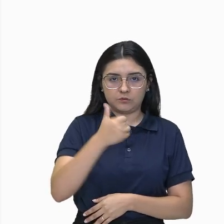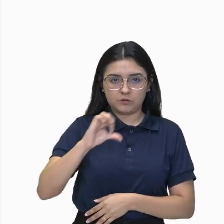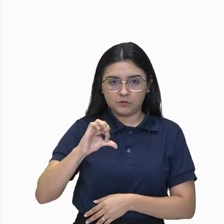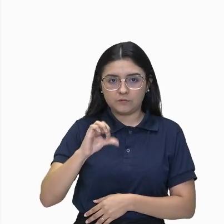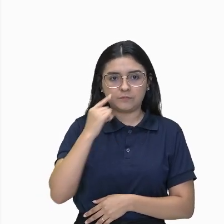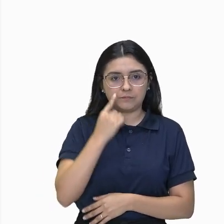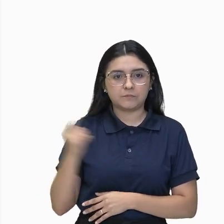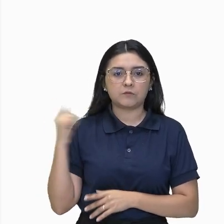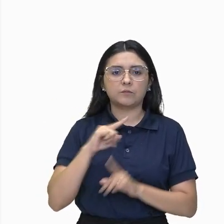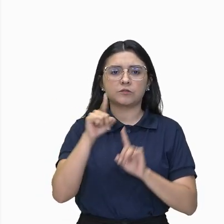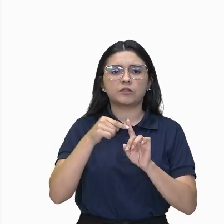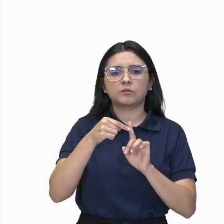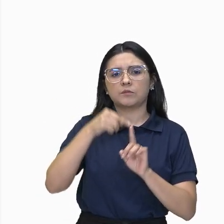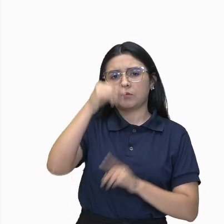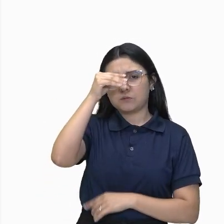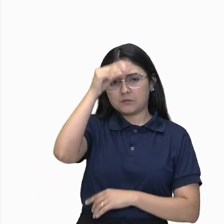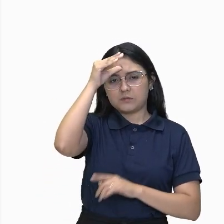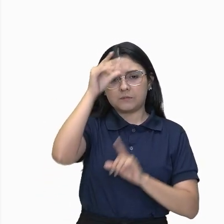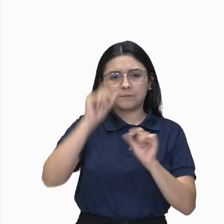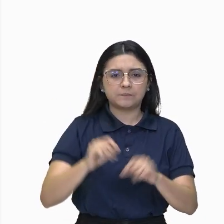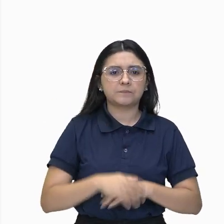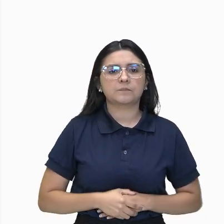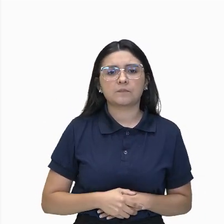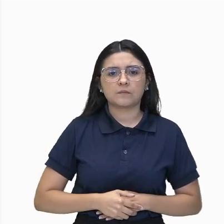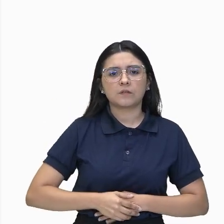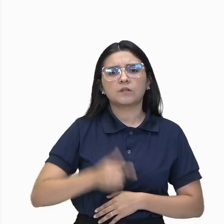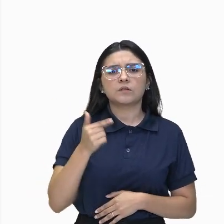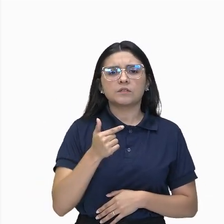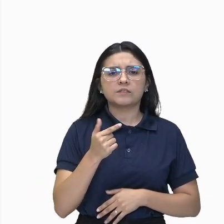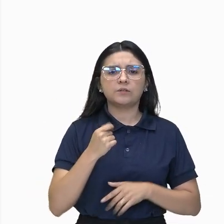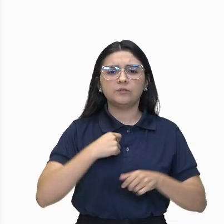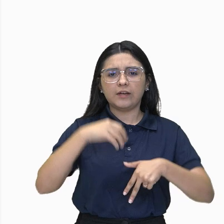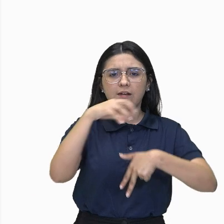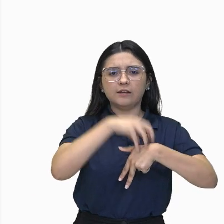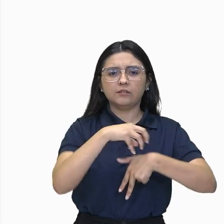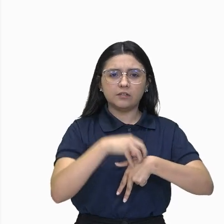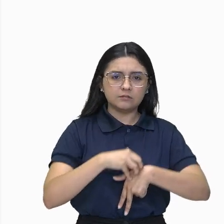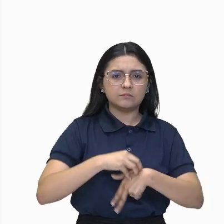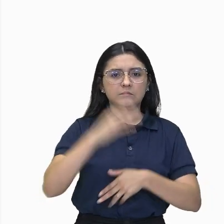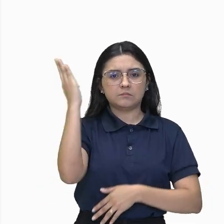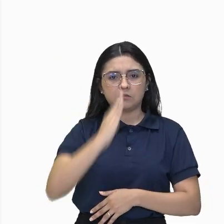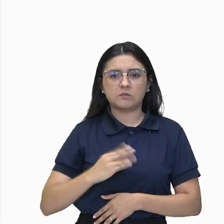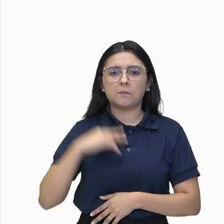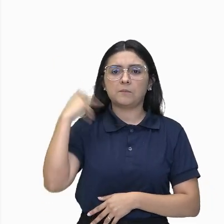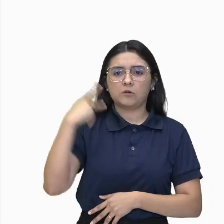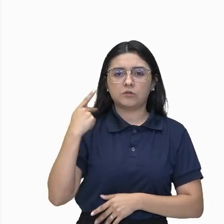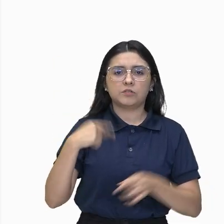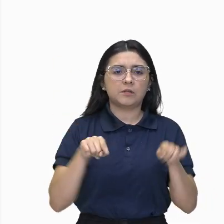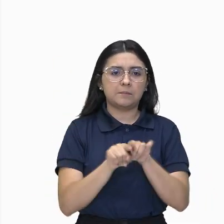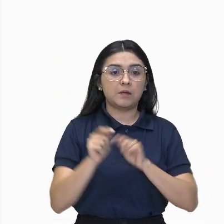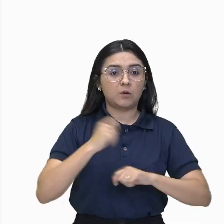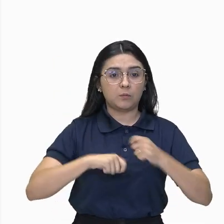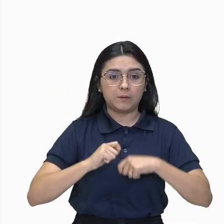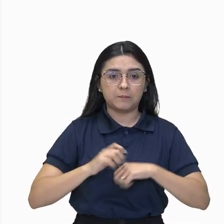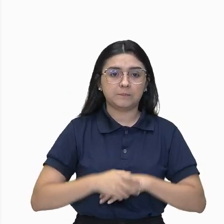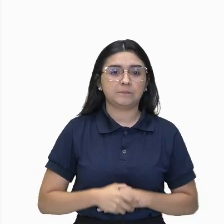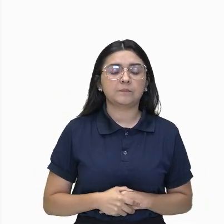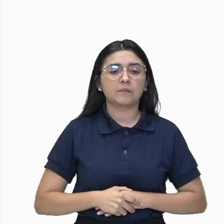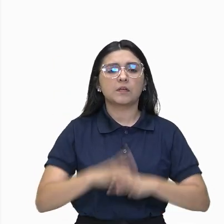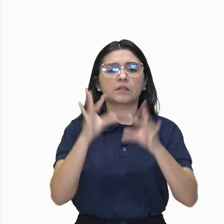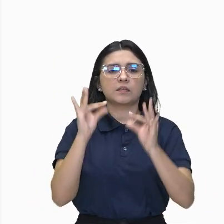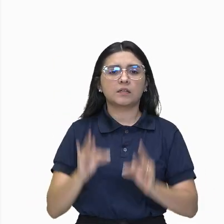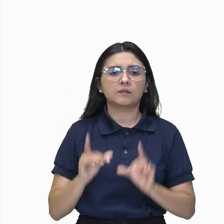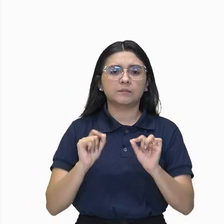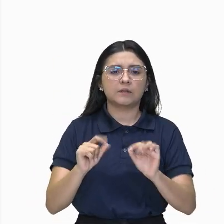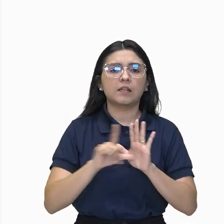19, objeto de conhecimento, o Brasil do Segundo Reinado, política e economia.